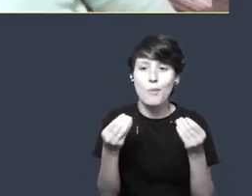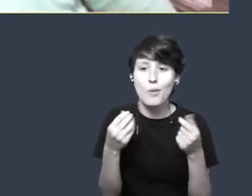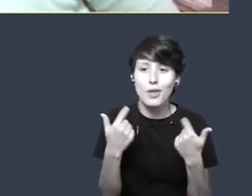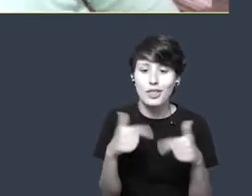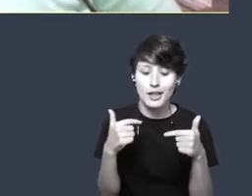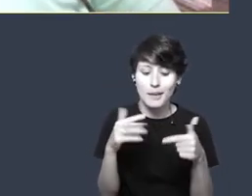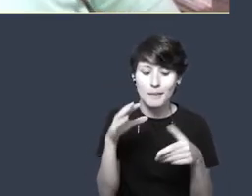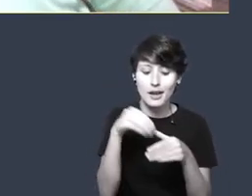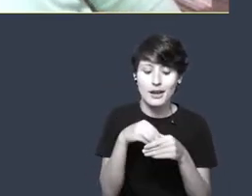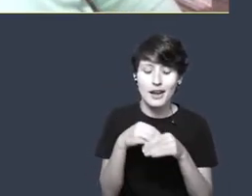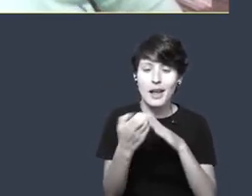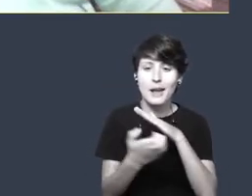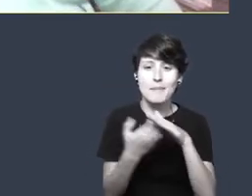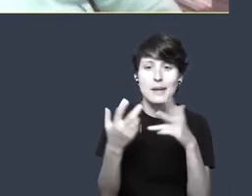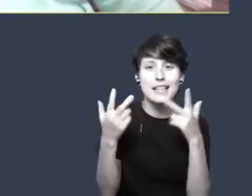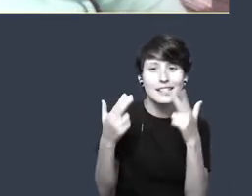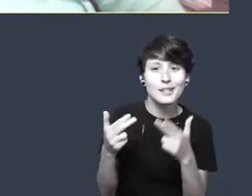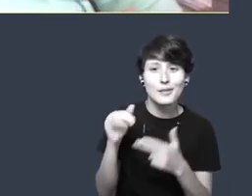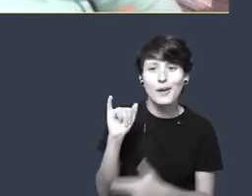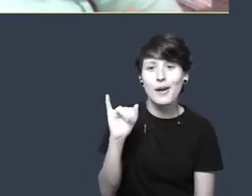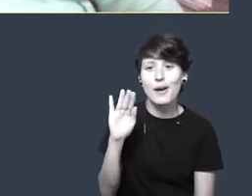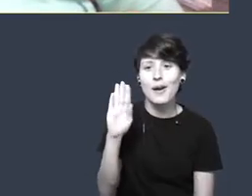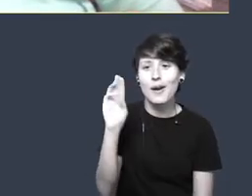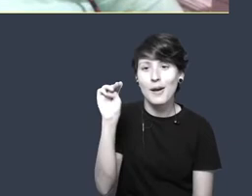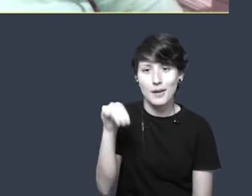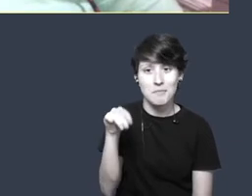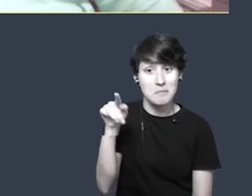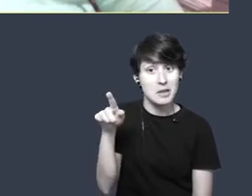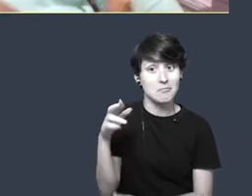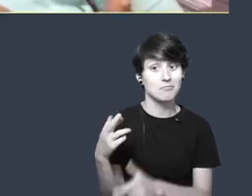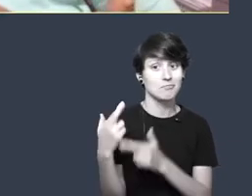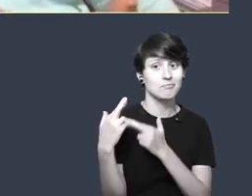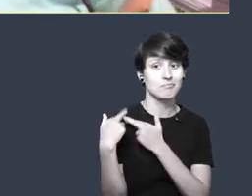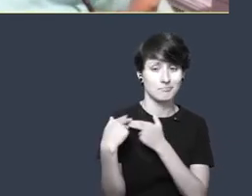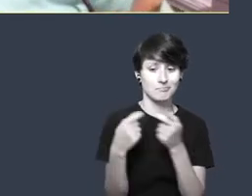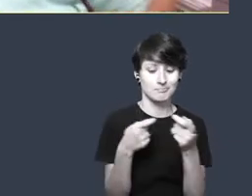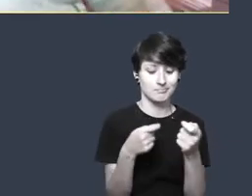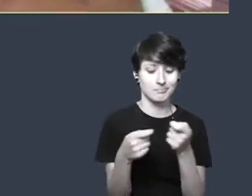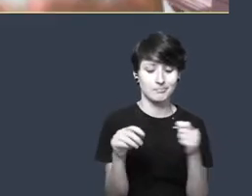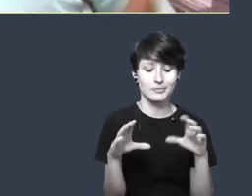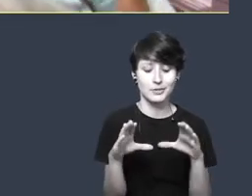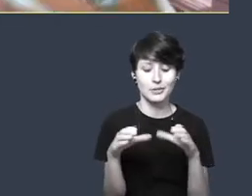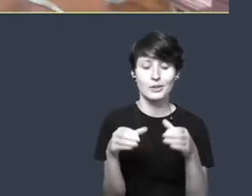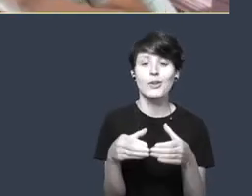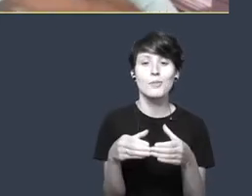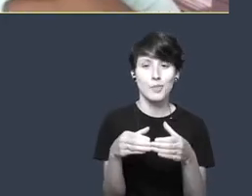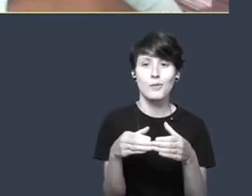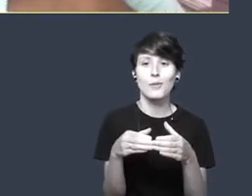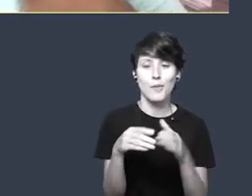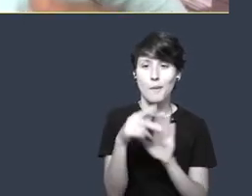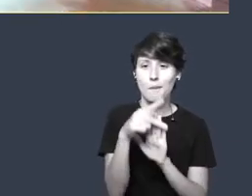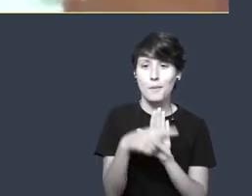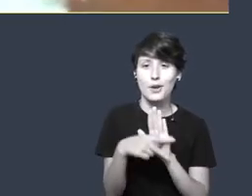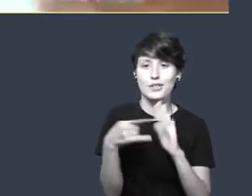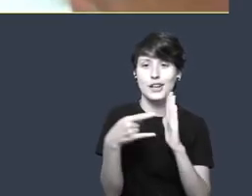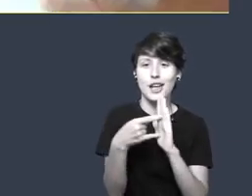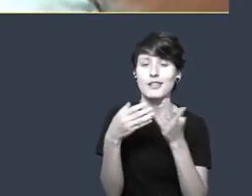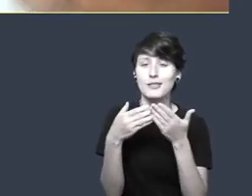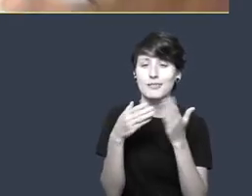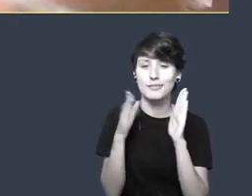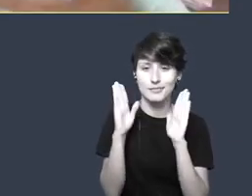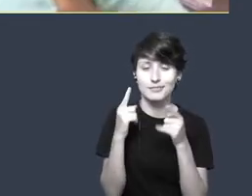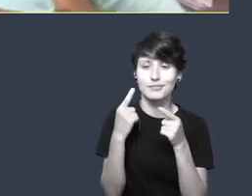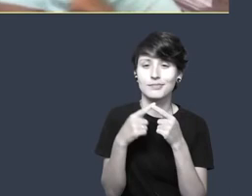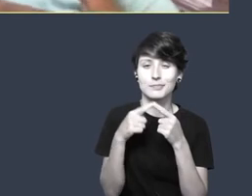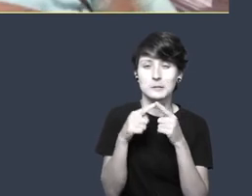numa empresa como a IBM e conseguir liderar uma equipe para projetos open source. Porque a visão que